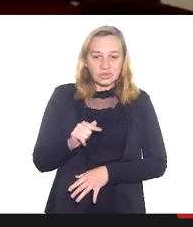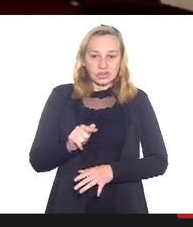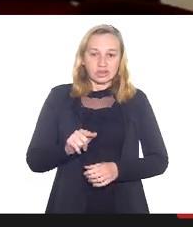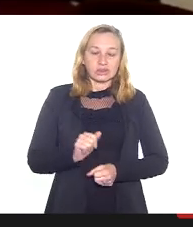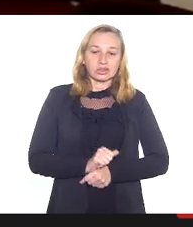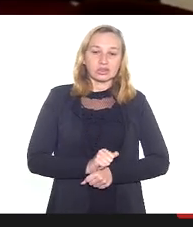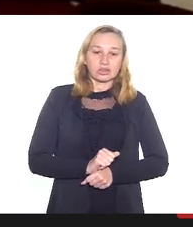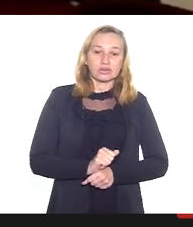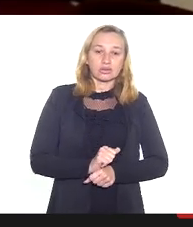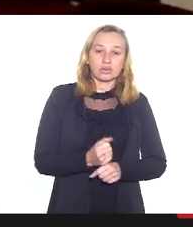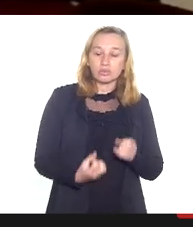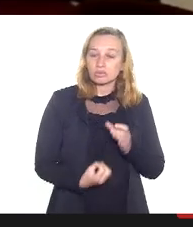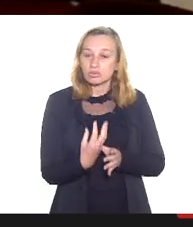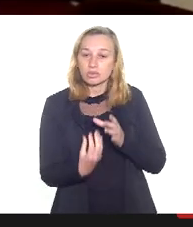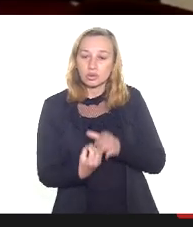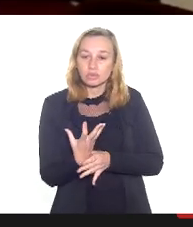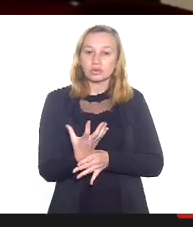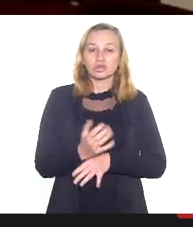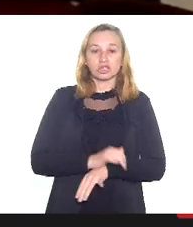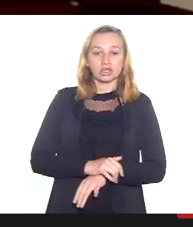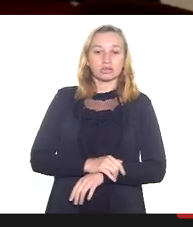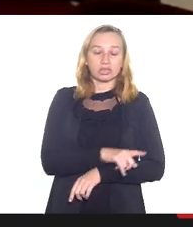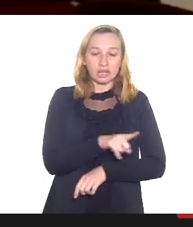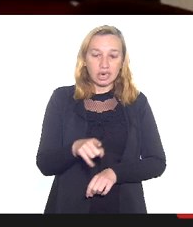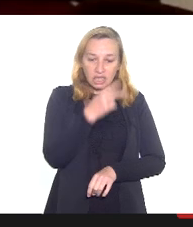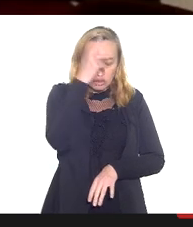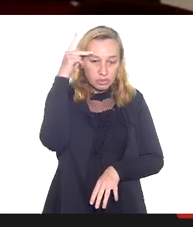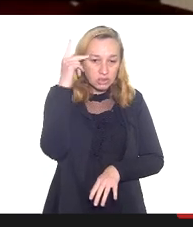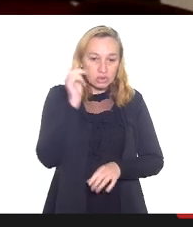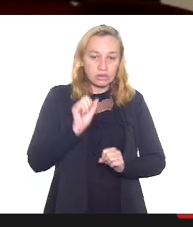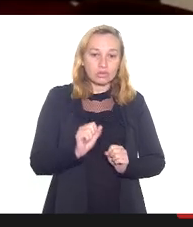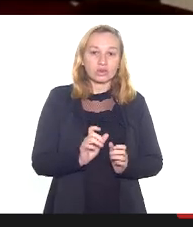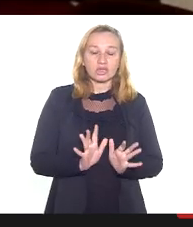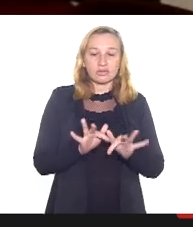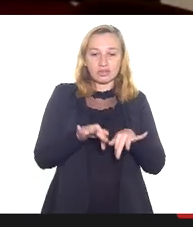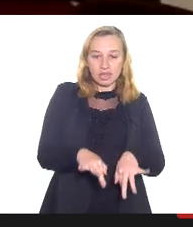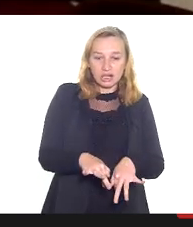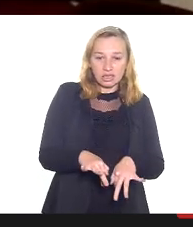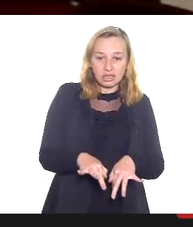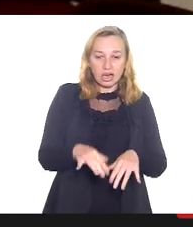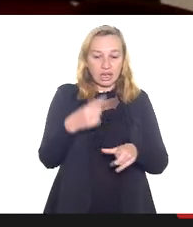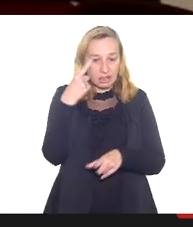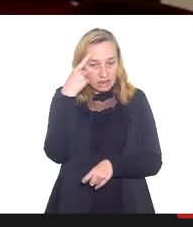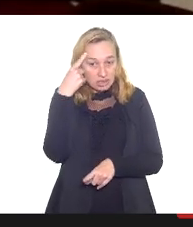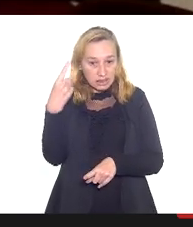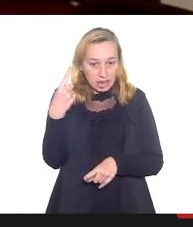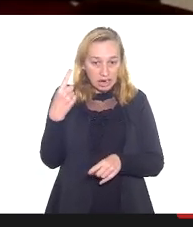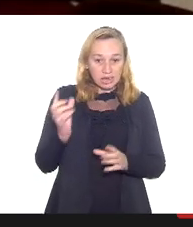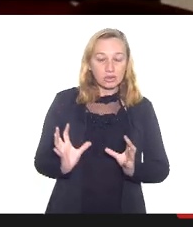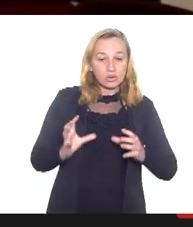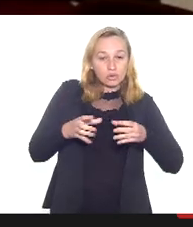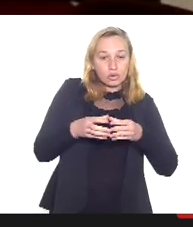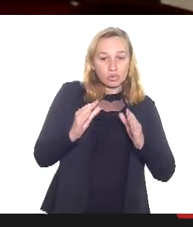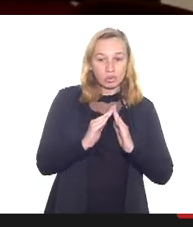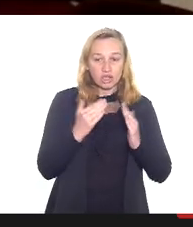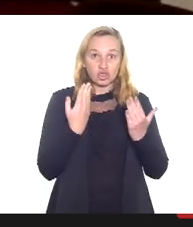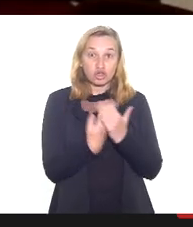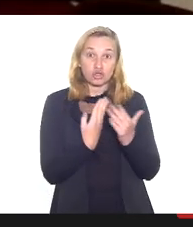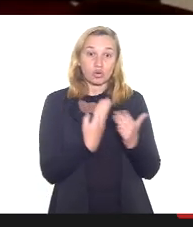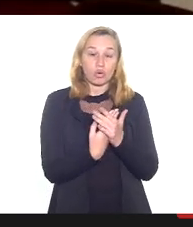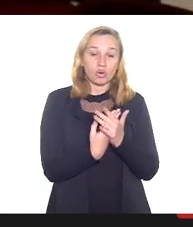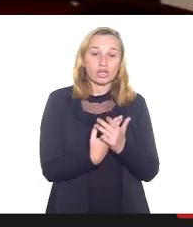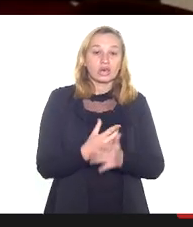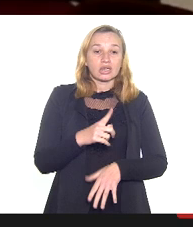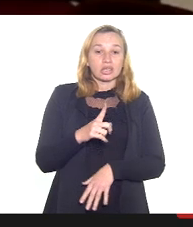os reprodutores aí, eles foram as pessoas que disseminaram as ideias na comunidade escolar. Hoje vai ter o